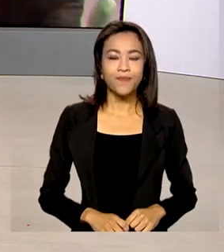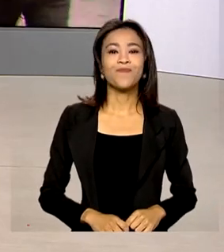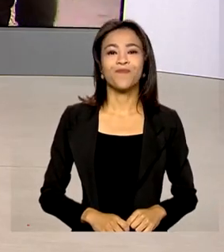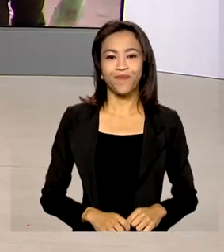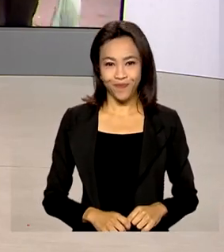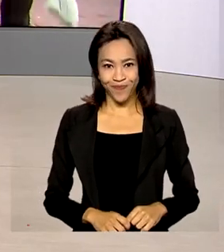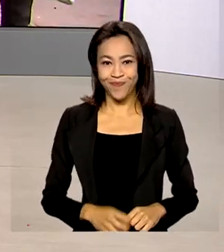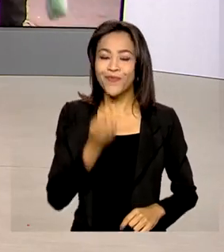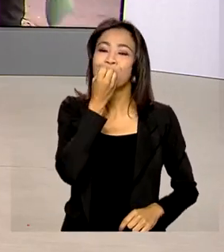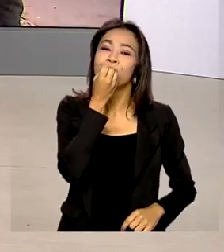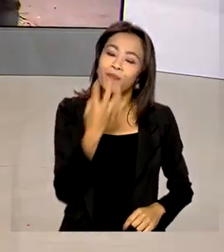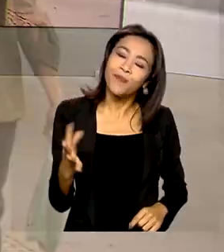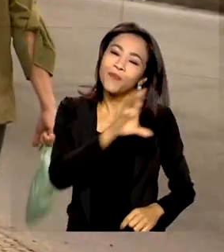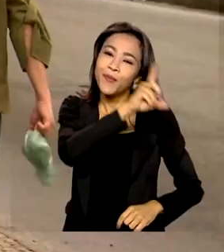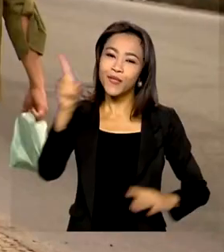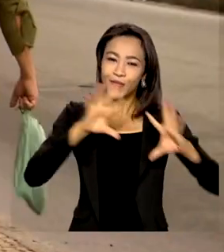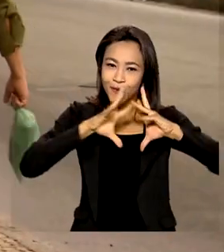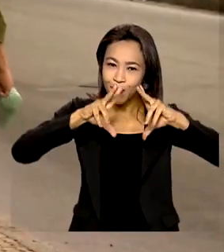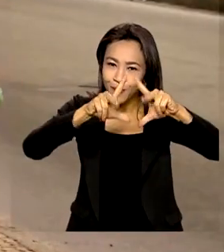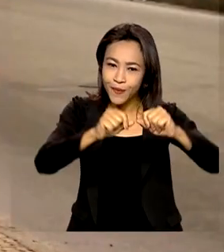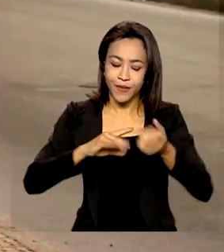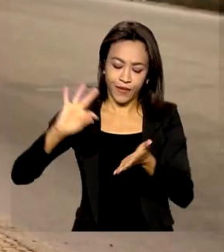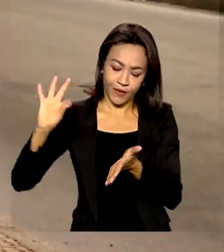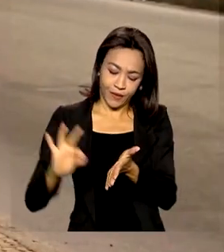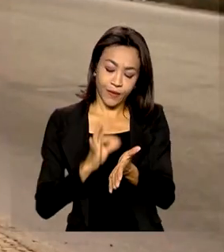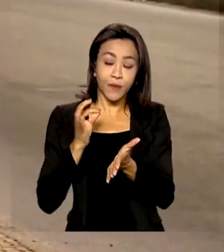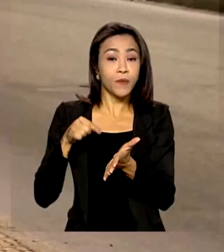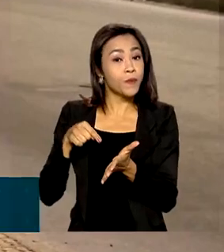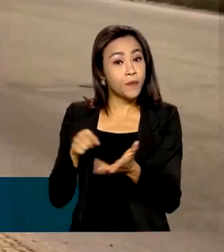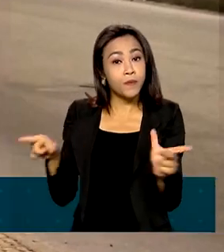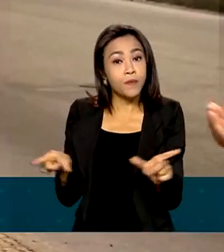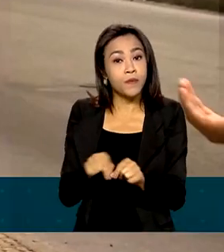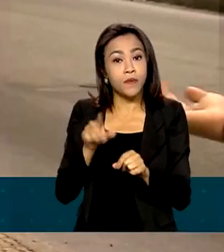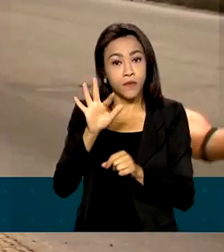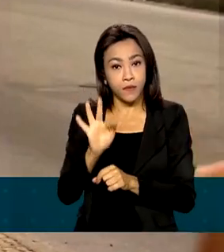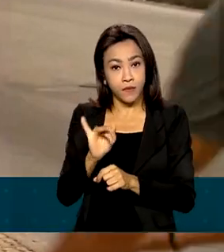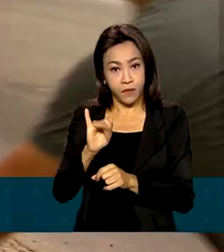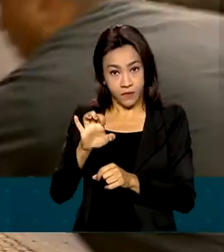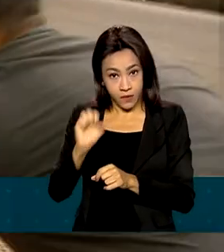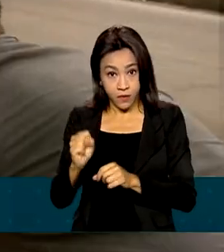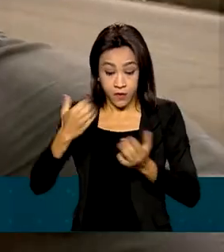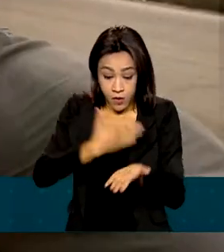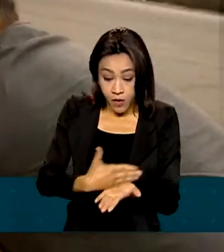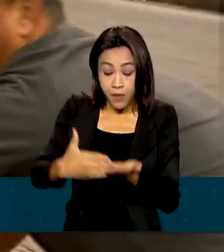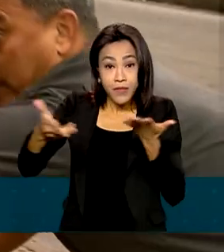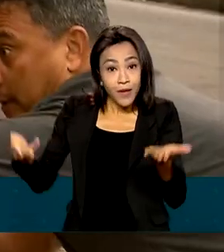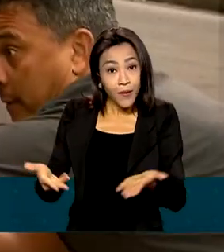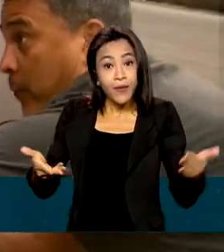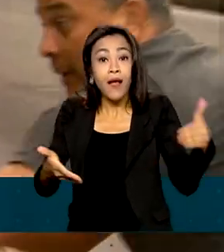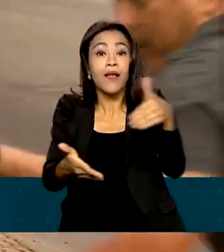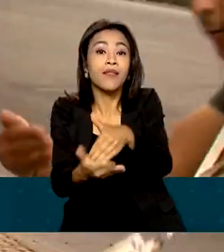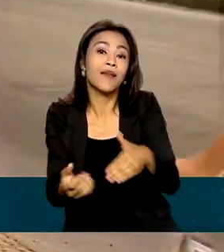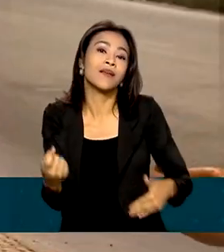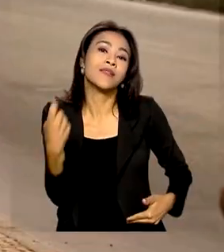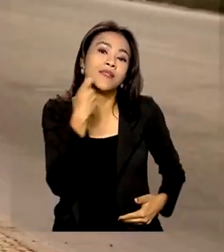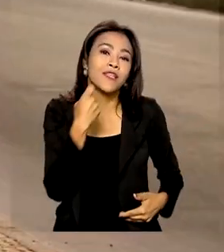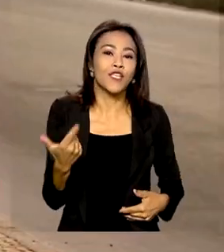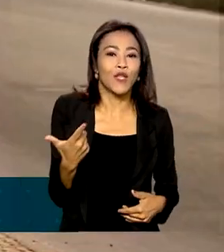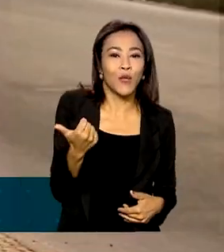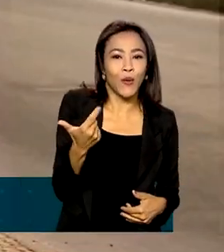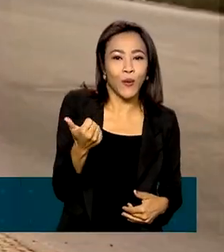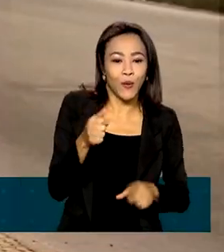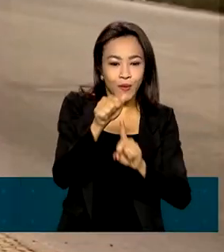Oi bom dia Renata Bom dia a todos as inscrições do FIES começam hoje e vão até sexta-feira dia doze de